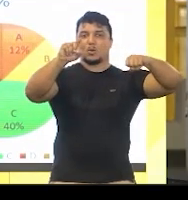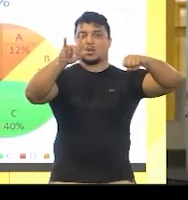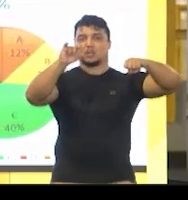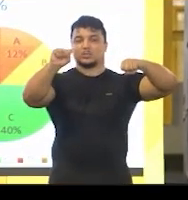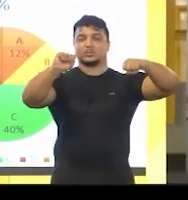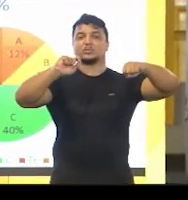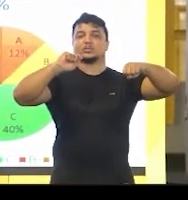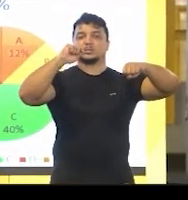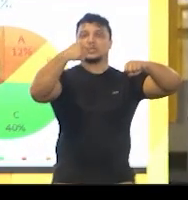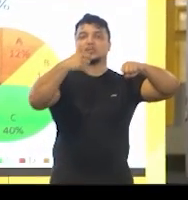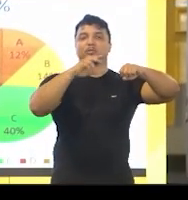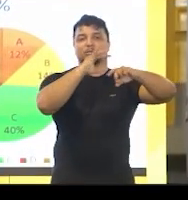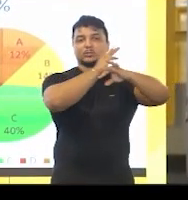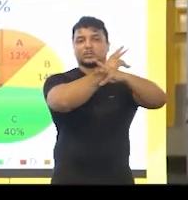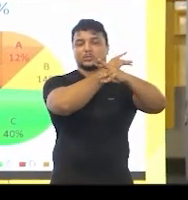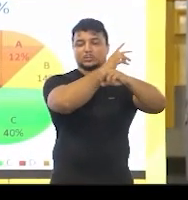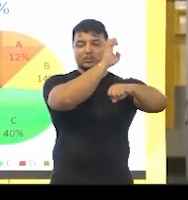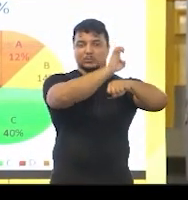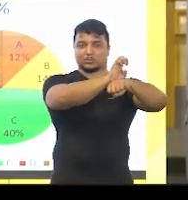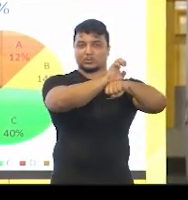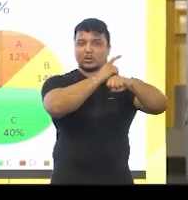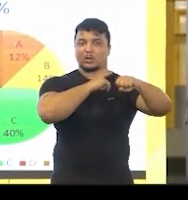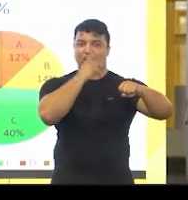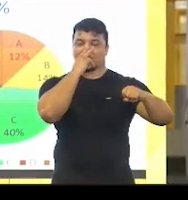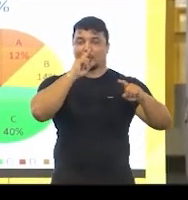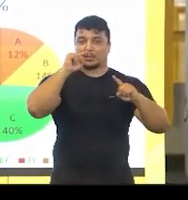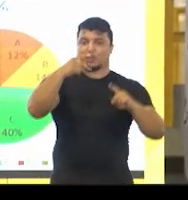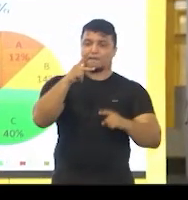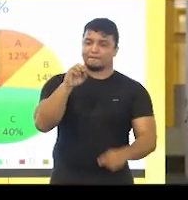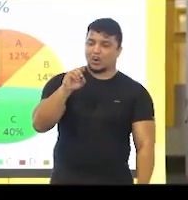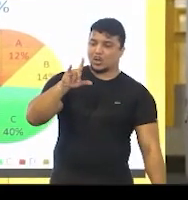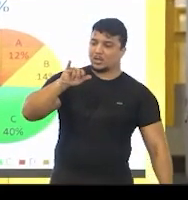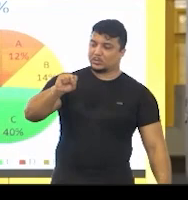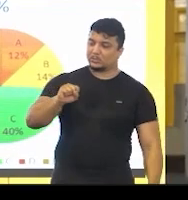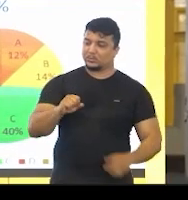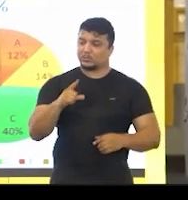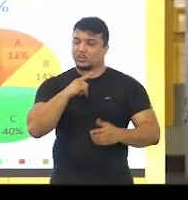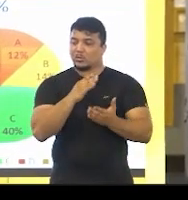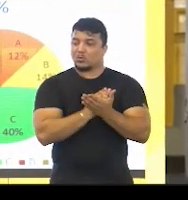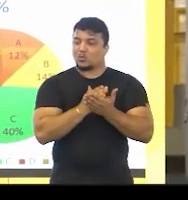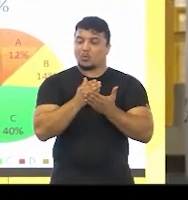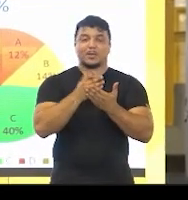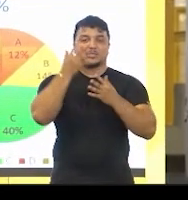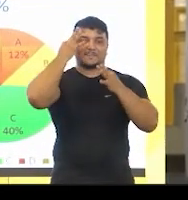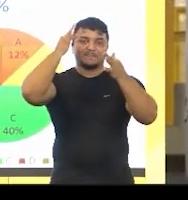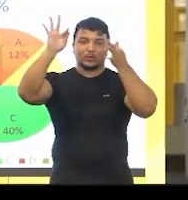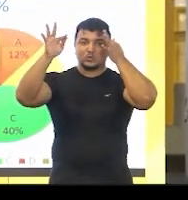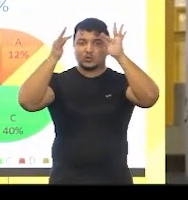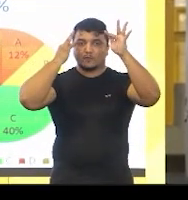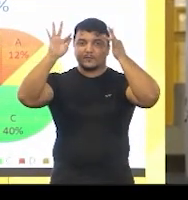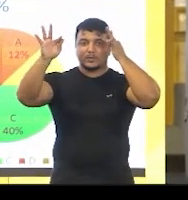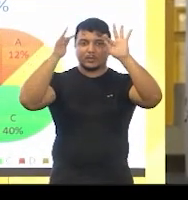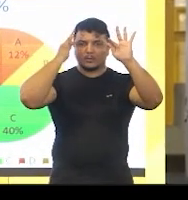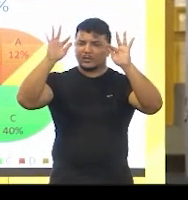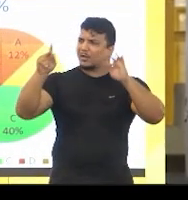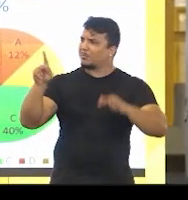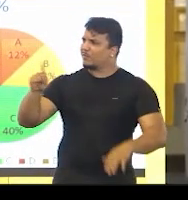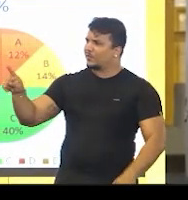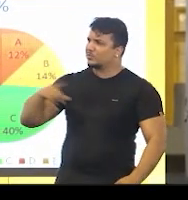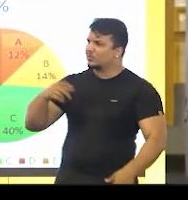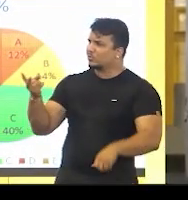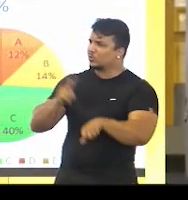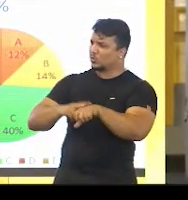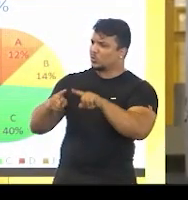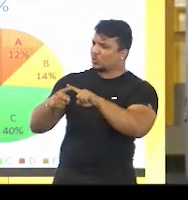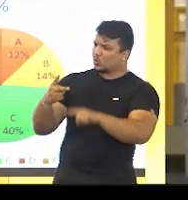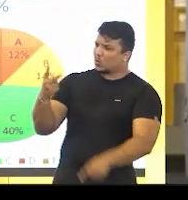Polis, cidade-estado. Advento da polis. Nascimento da filosofia. Ei, Marden, tu falou em